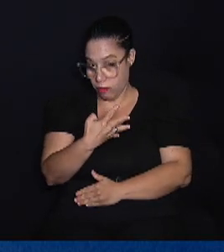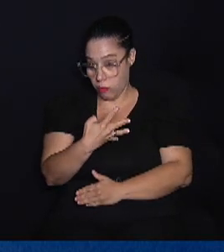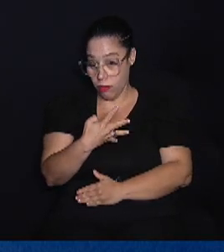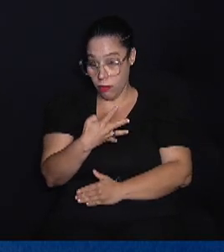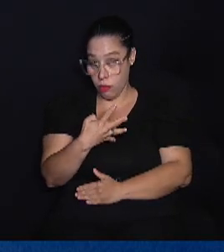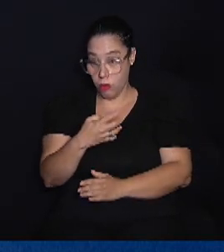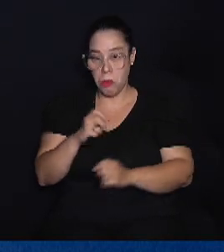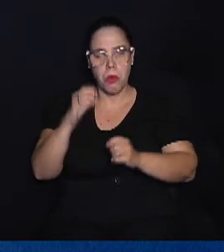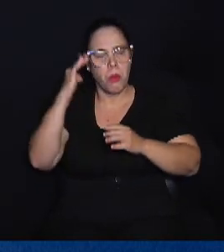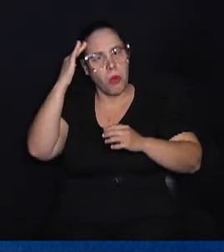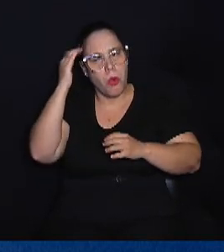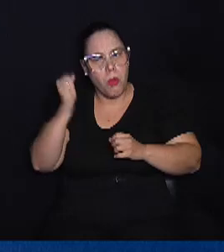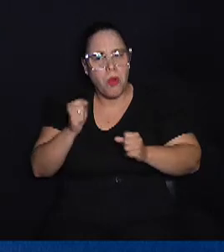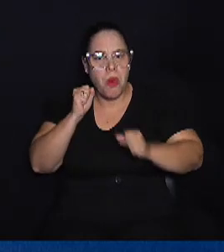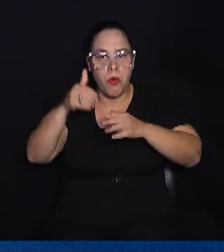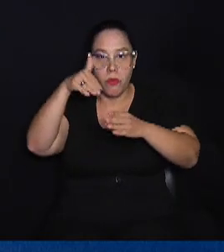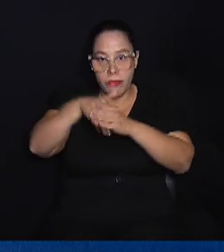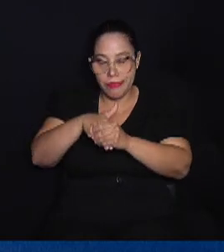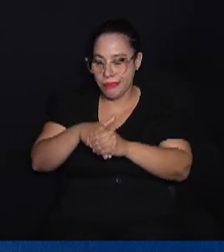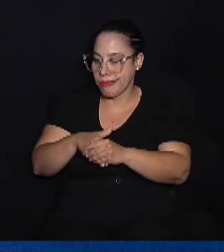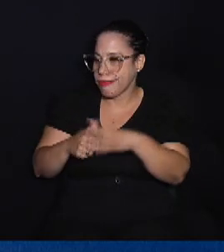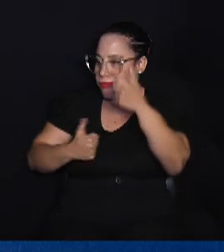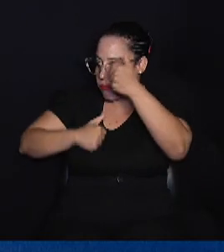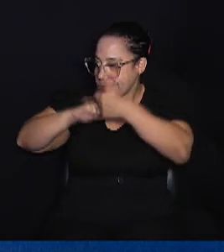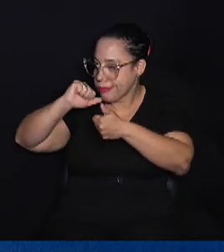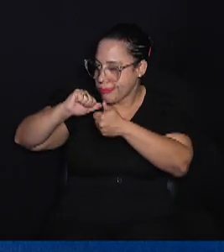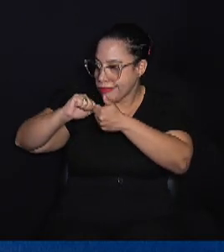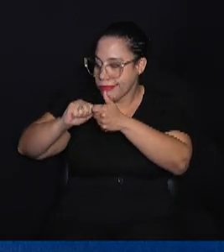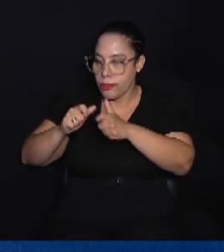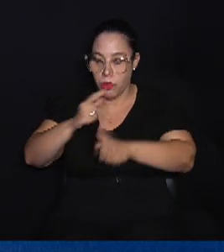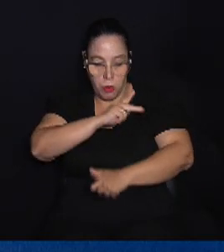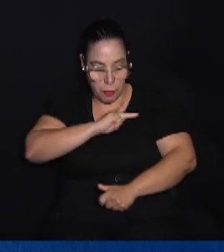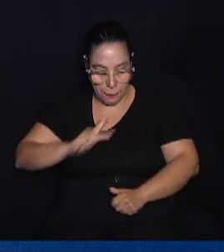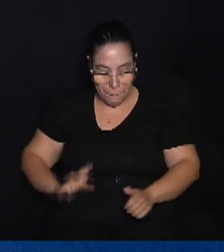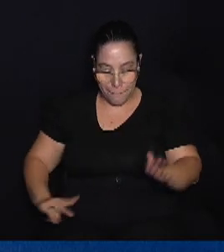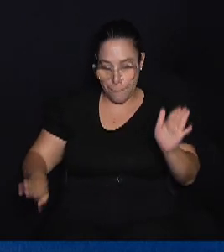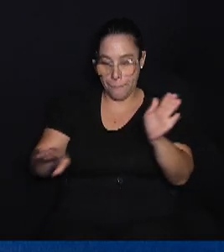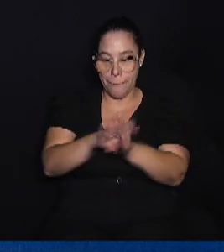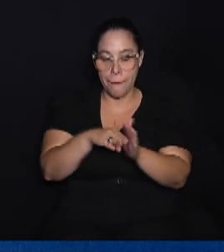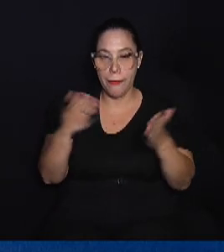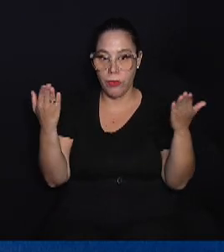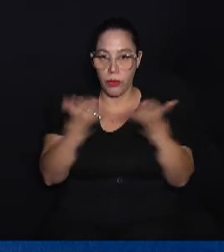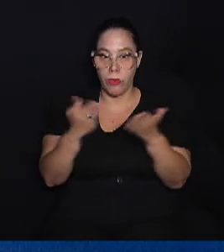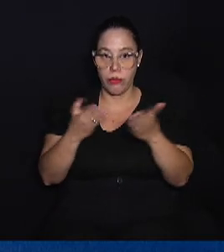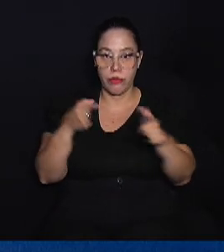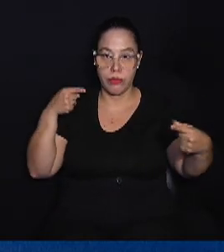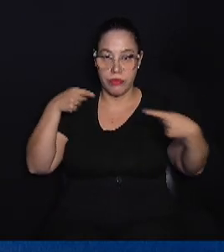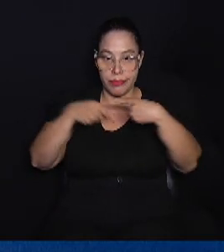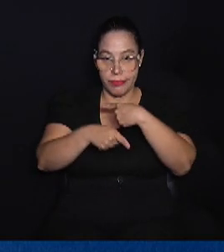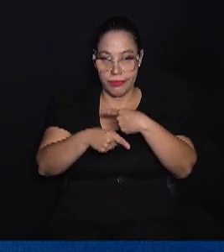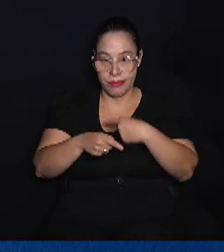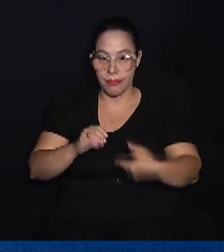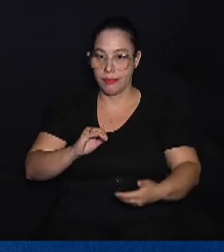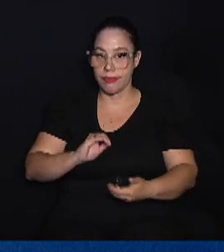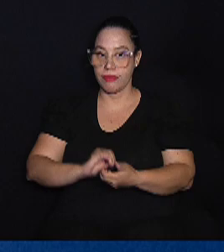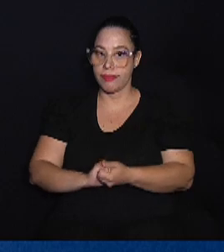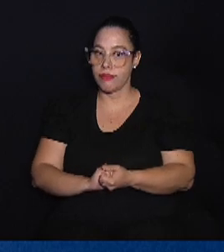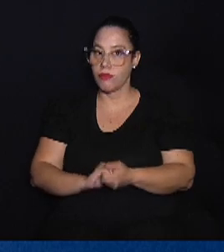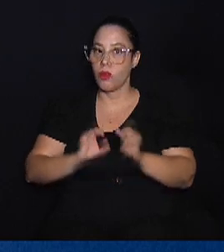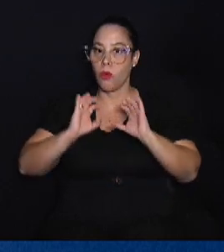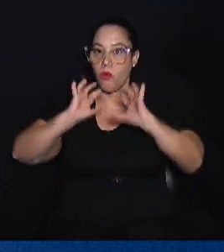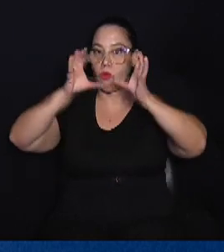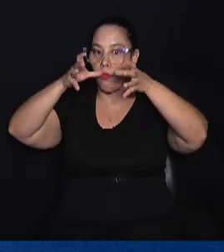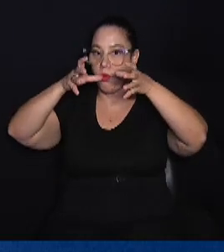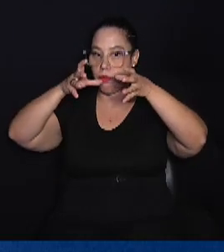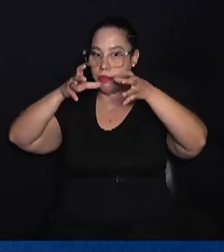2024, saiba como votar. No esporte, Ponte Preta entra em campo hoje contra o CRB em Alagoas e Vôlei